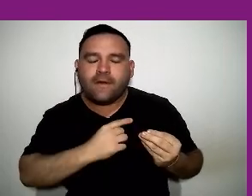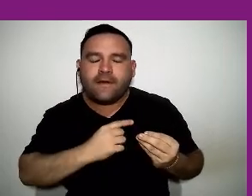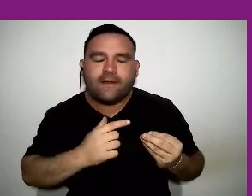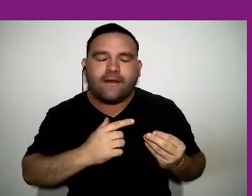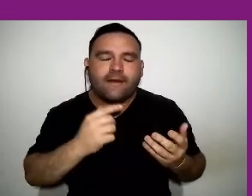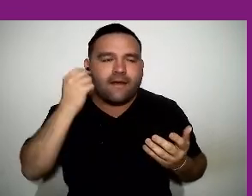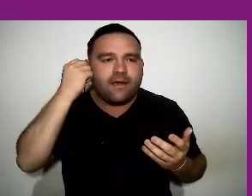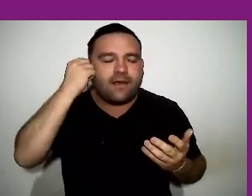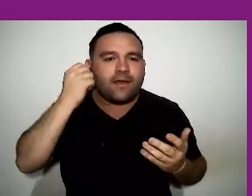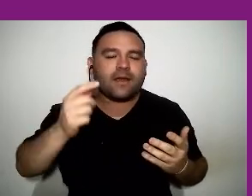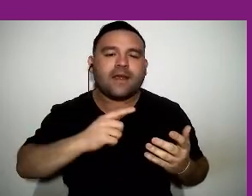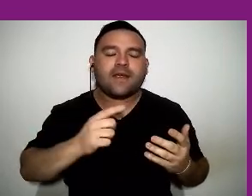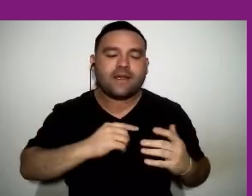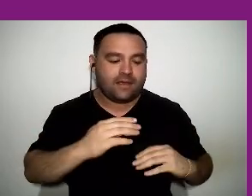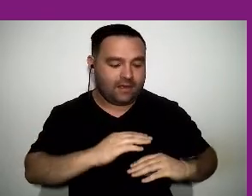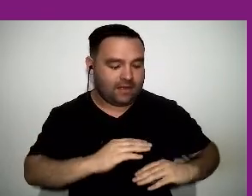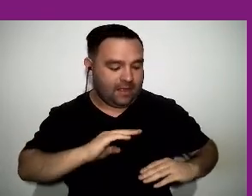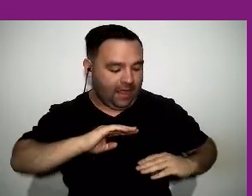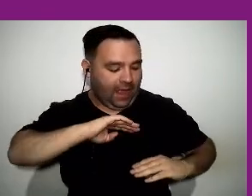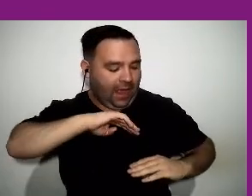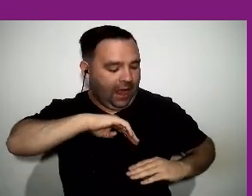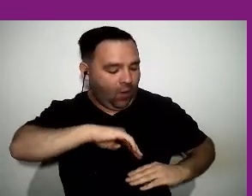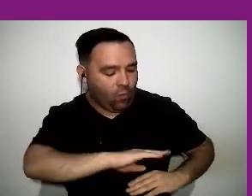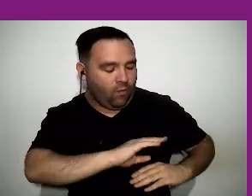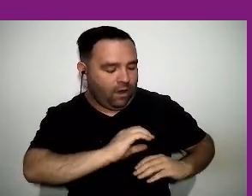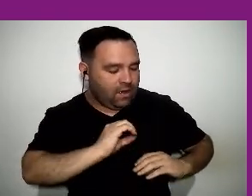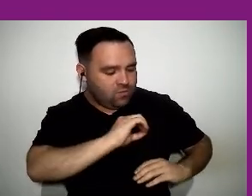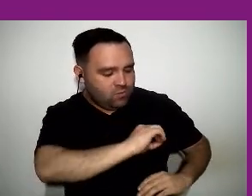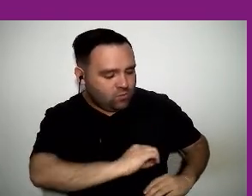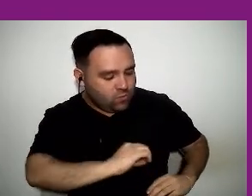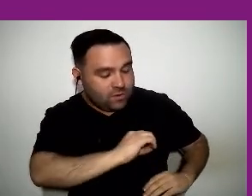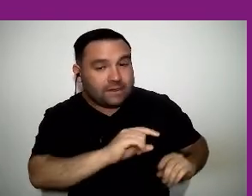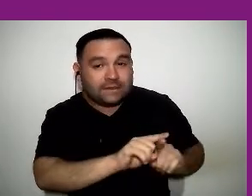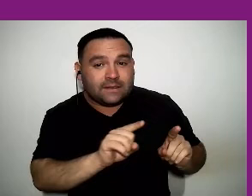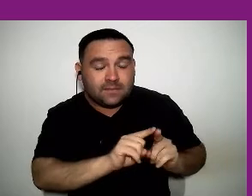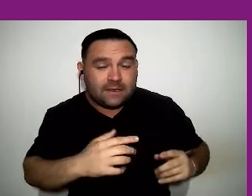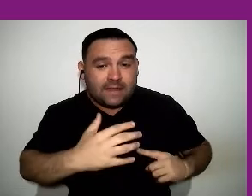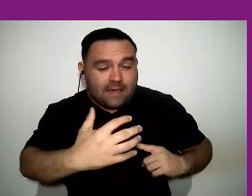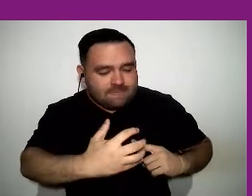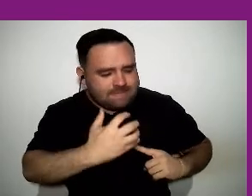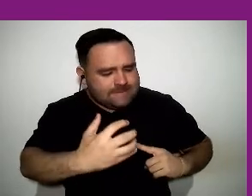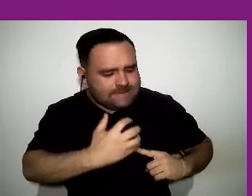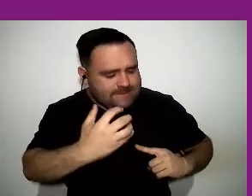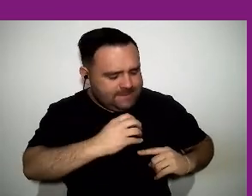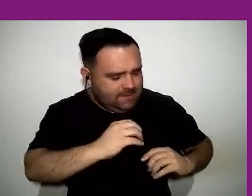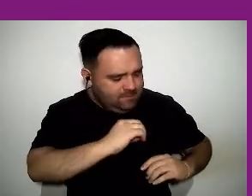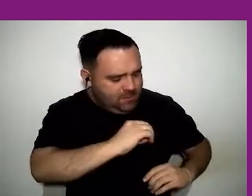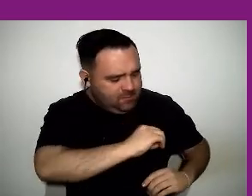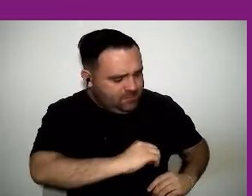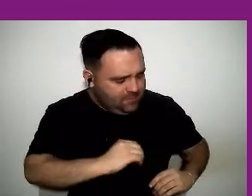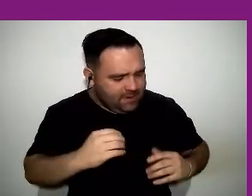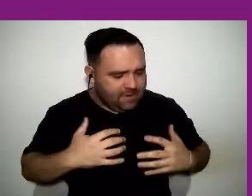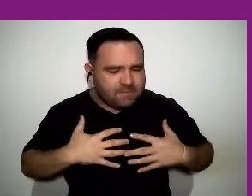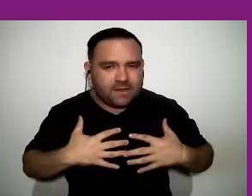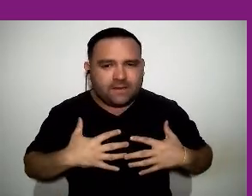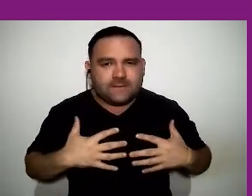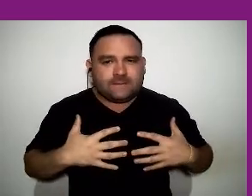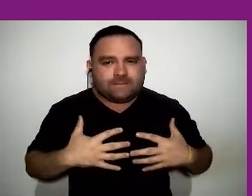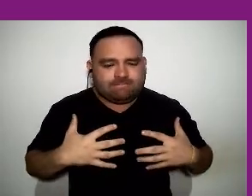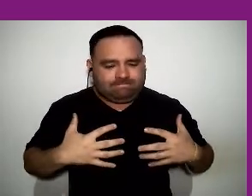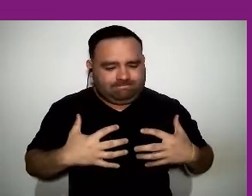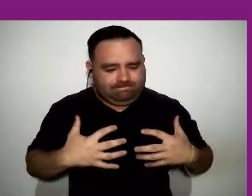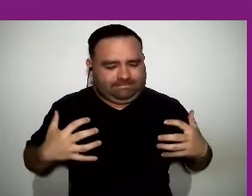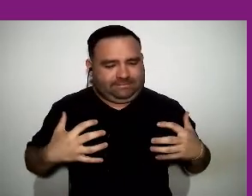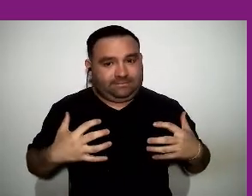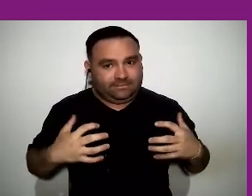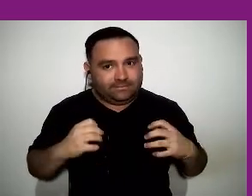parte ascendente da curva, e se você colocar muita pressão, os alvéolos e a caixa torácica vai se hiperdistender.